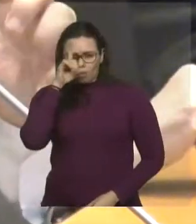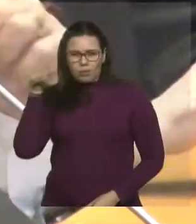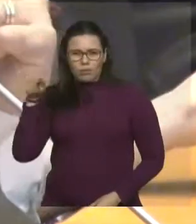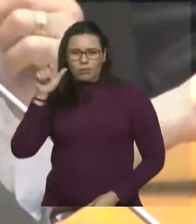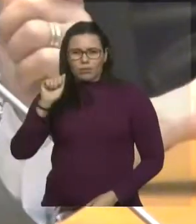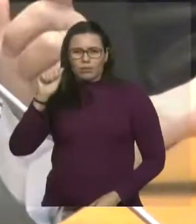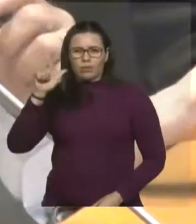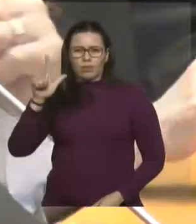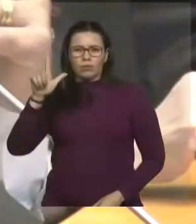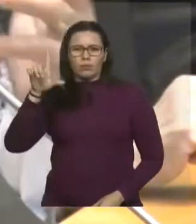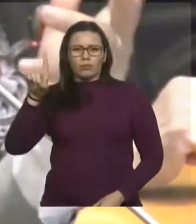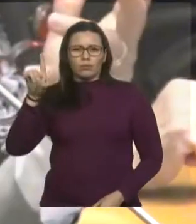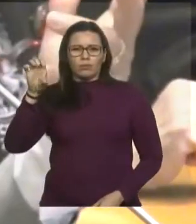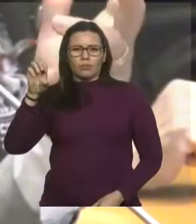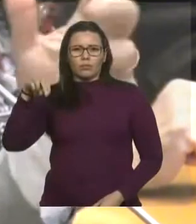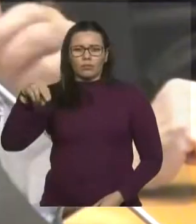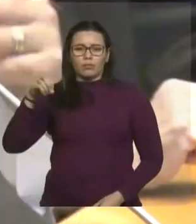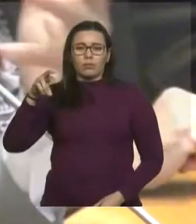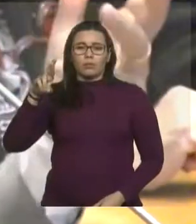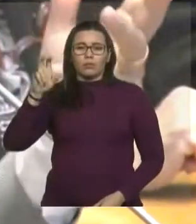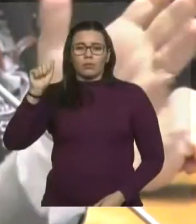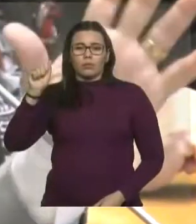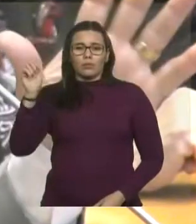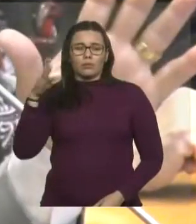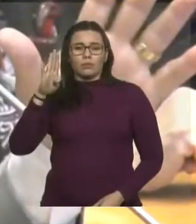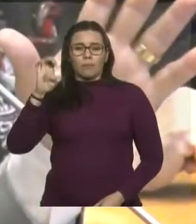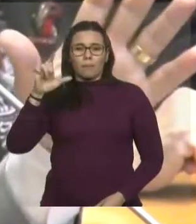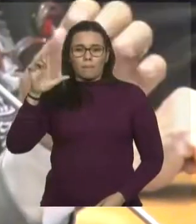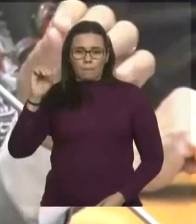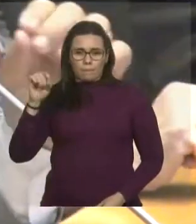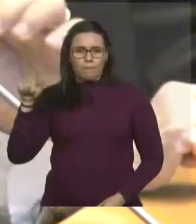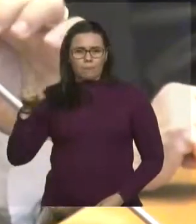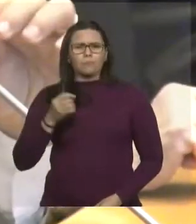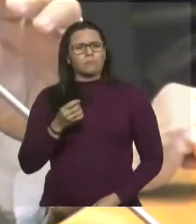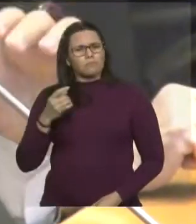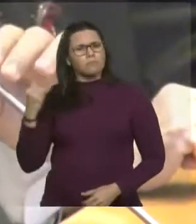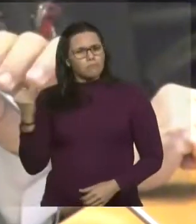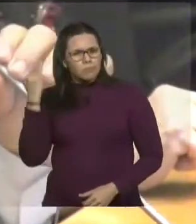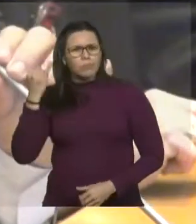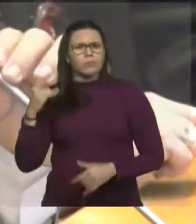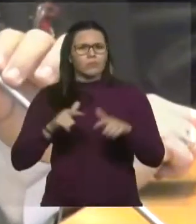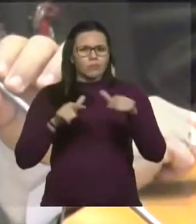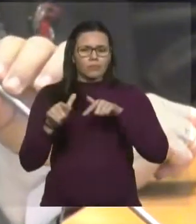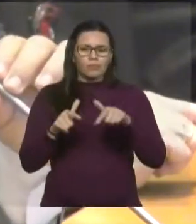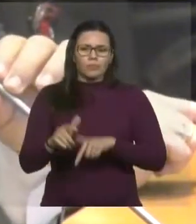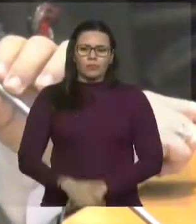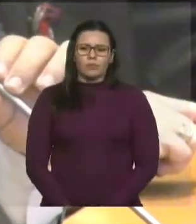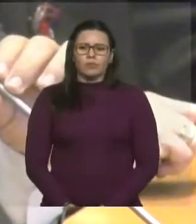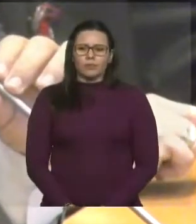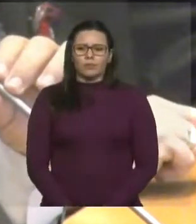E mais importante, se preparando para ampliar esse trabalho. Eu percebo